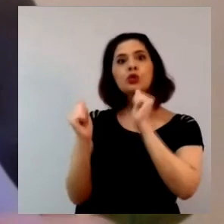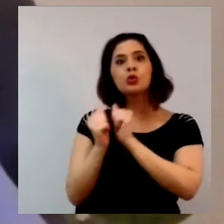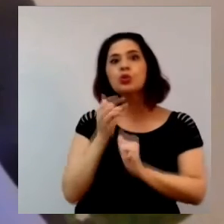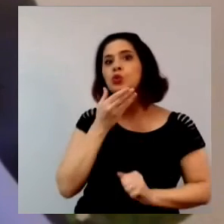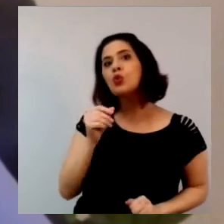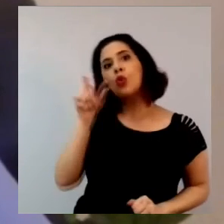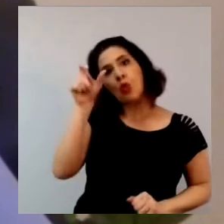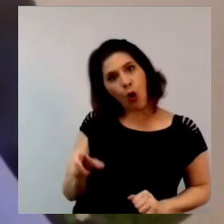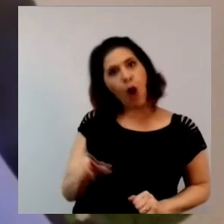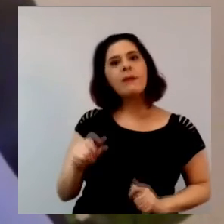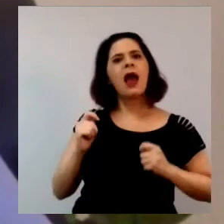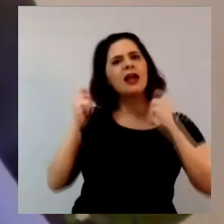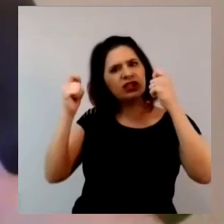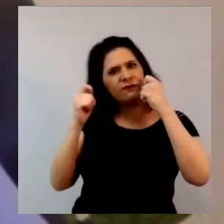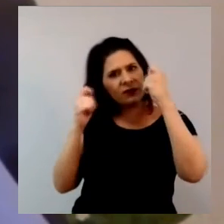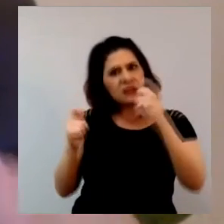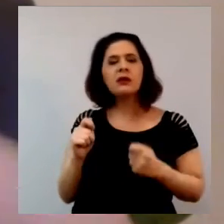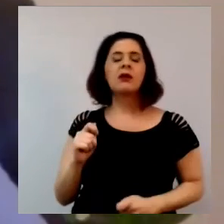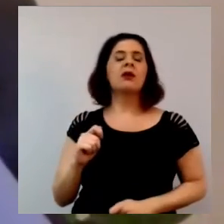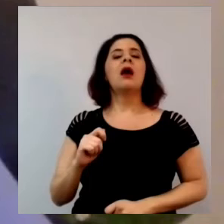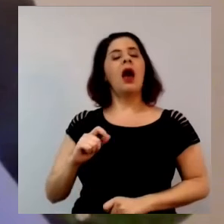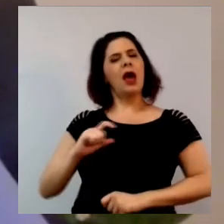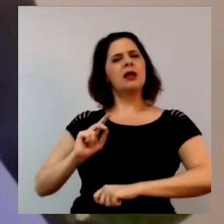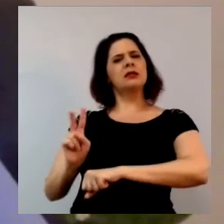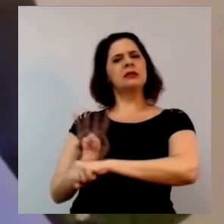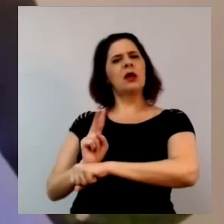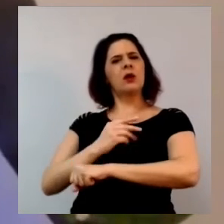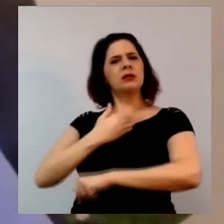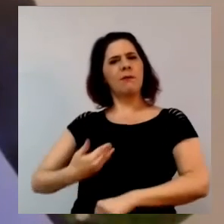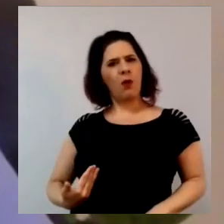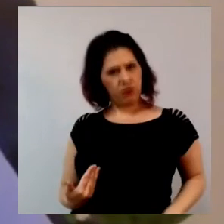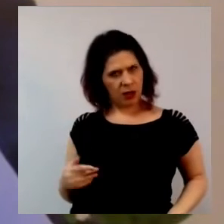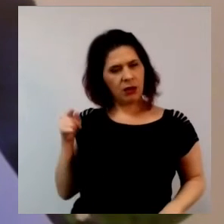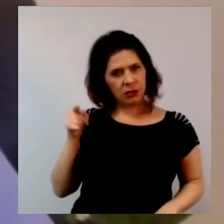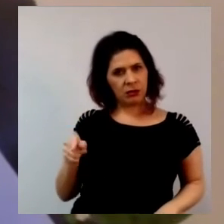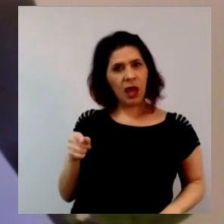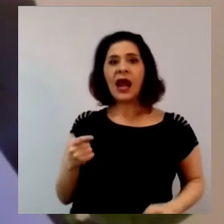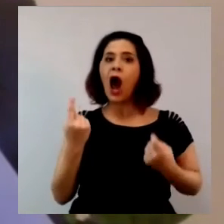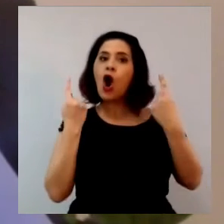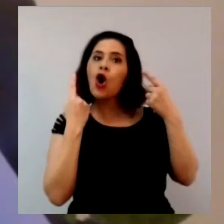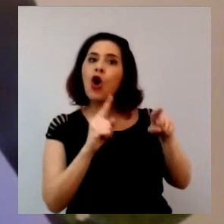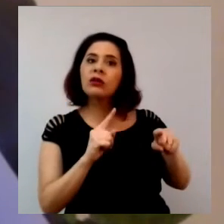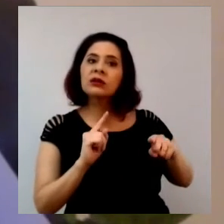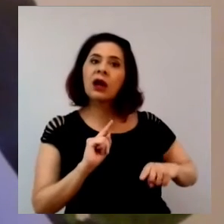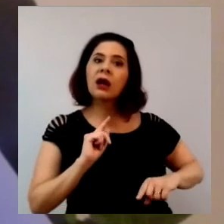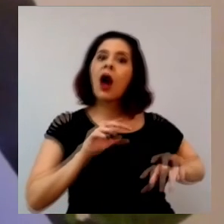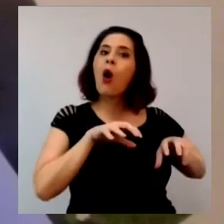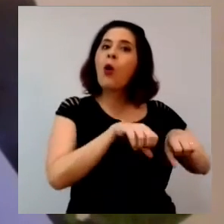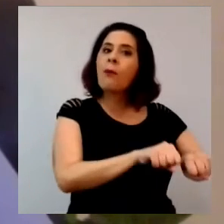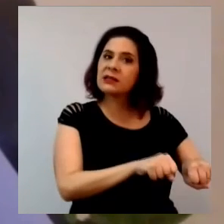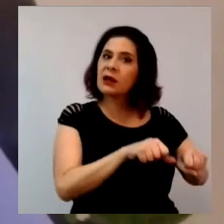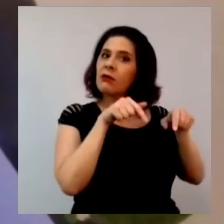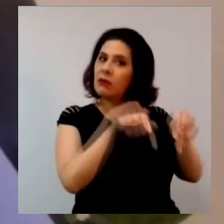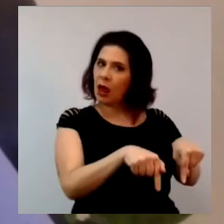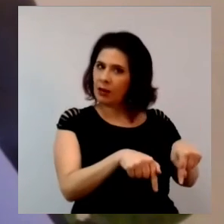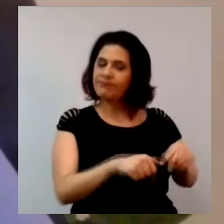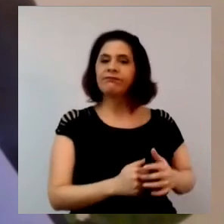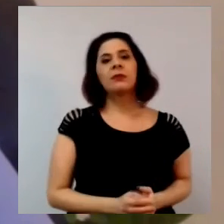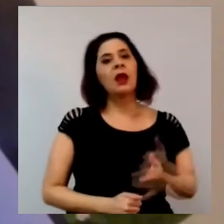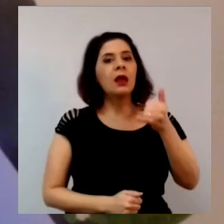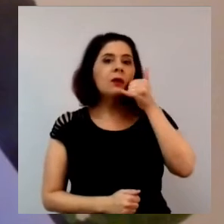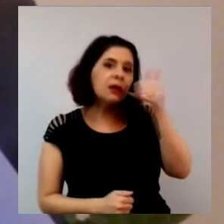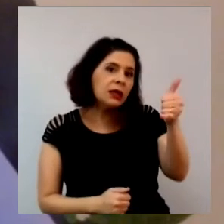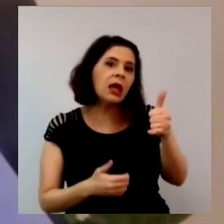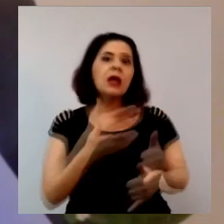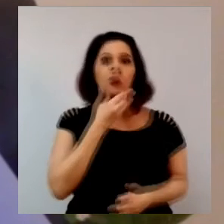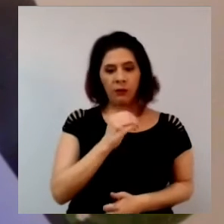foi excelente, mas muito contra a ocupação. E eu liguei para o Conrado no final de semana, falei, Conrado, a entrevista está ótima, mas